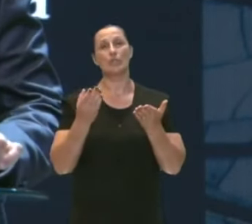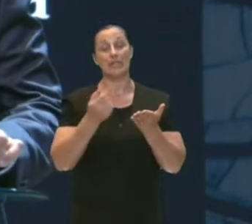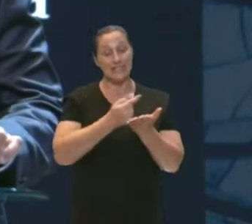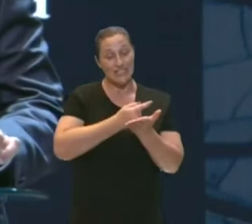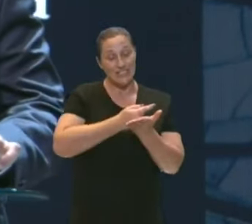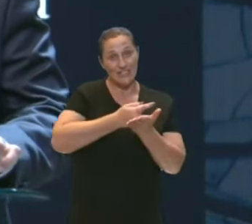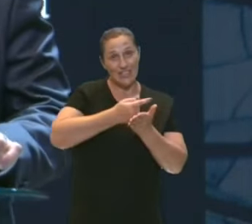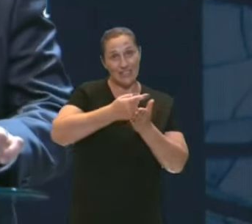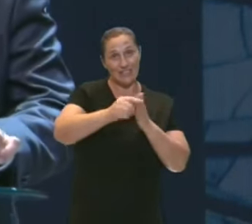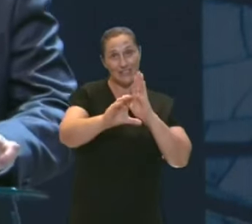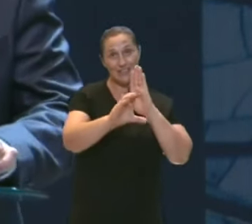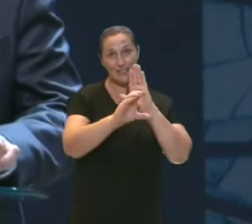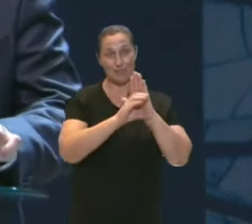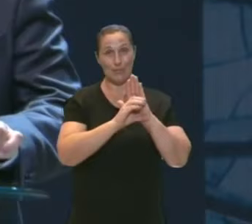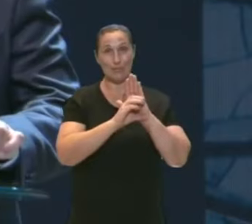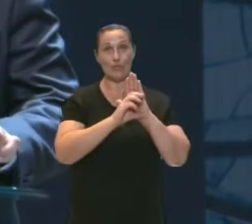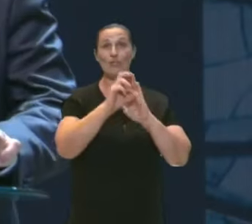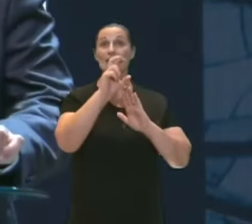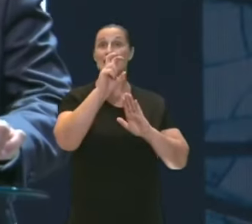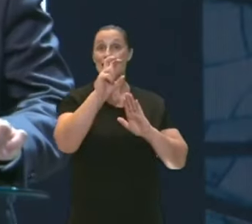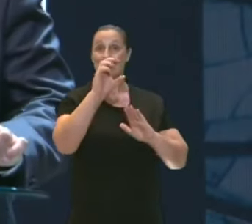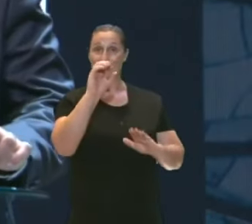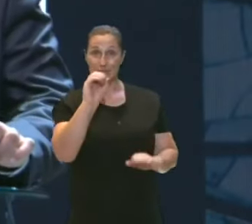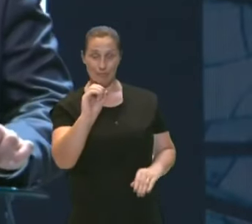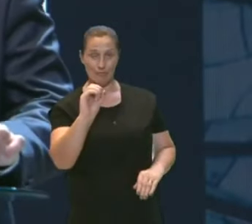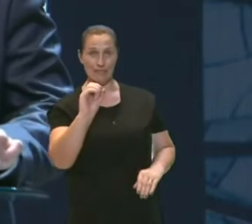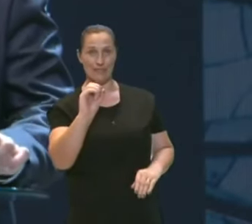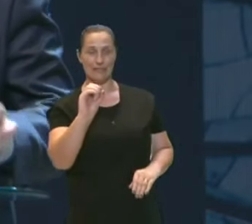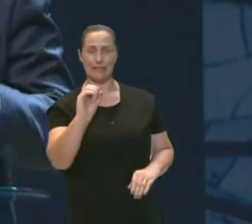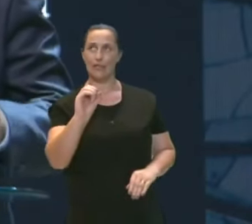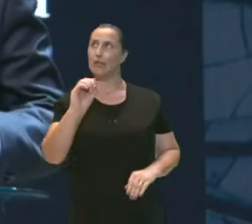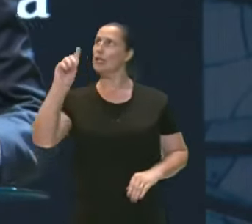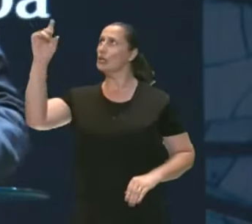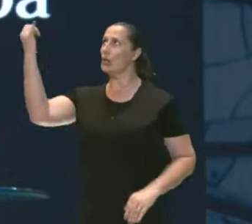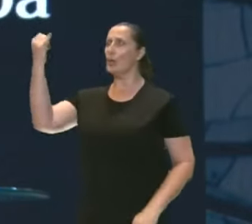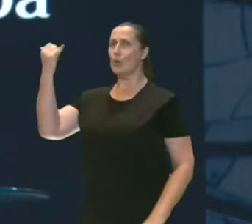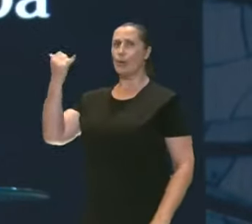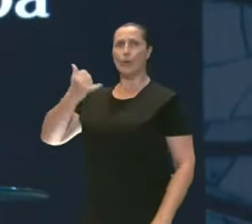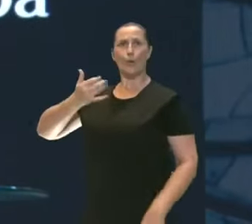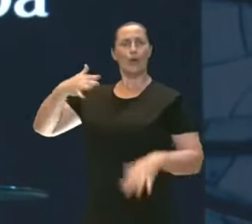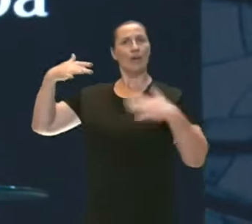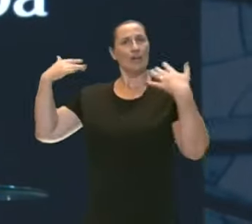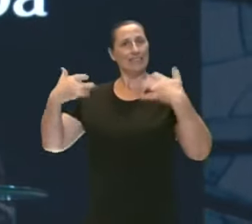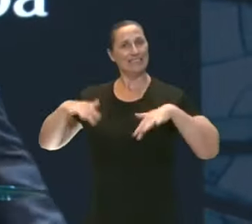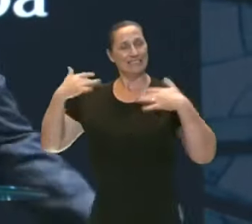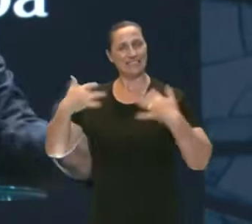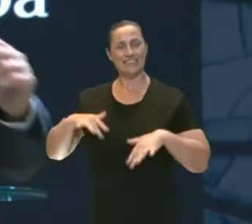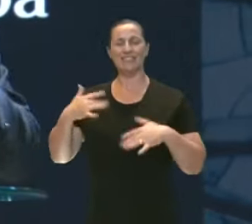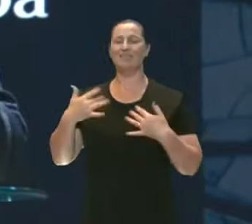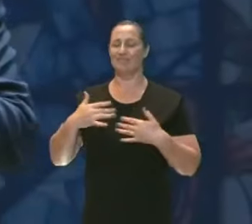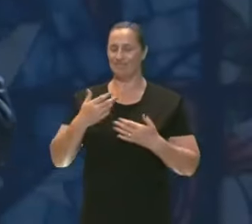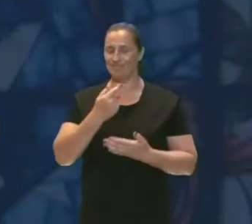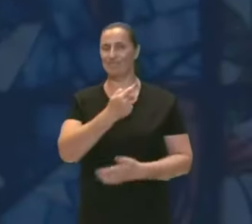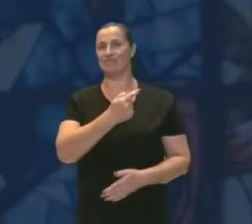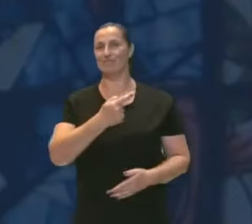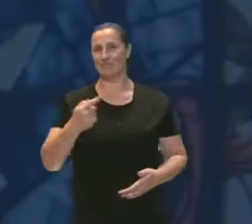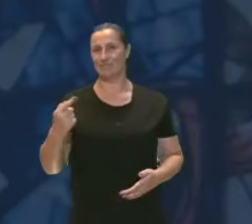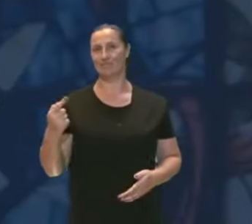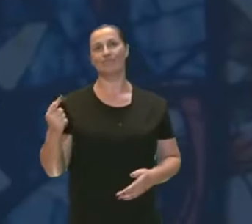Gênesis capítulo 50. Eu fui muito tocado por essa palavra nos meus devocionais essa